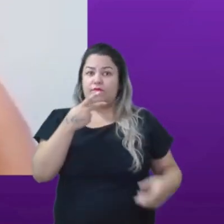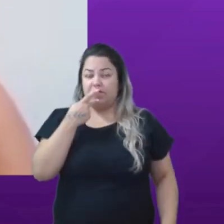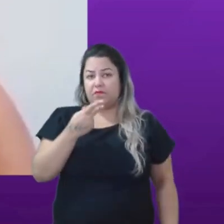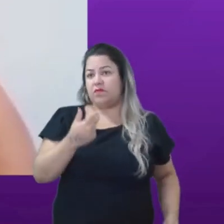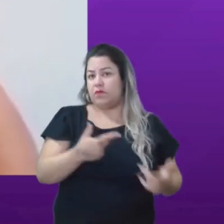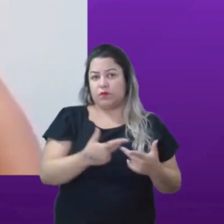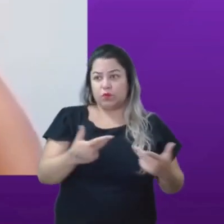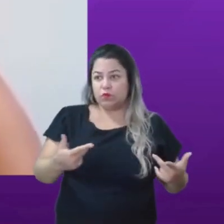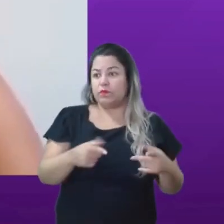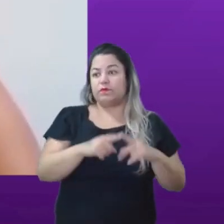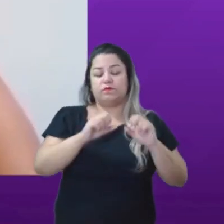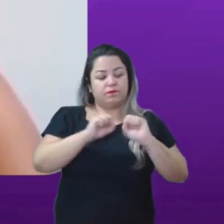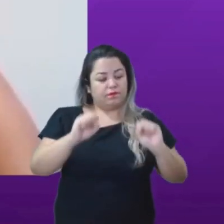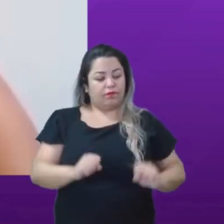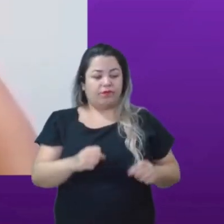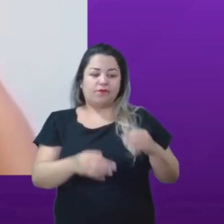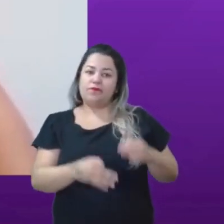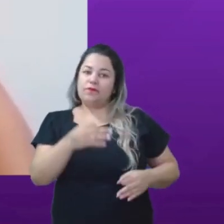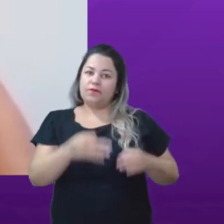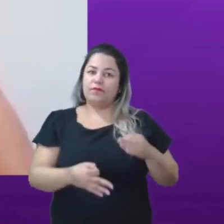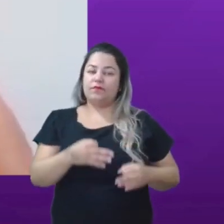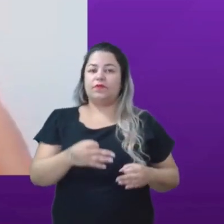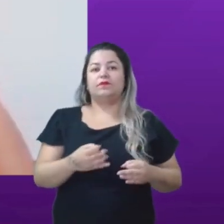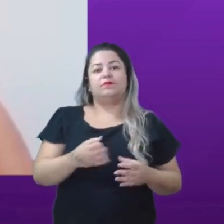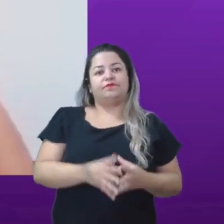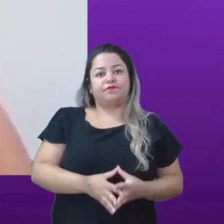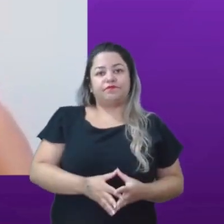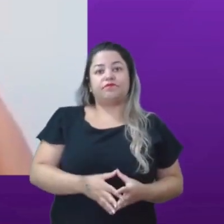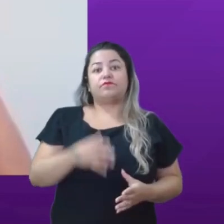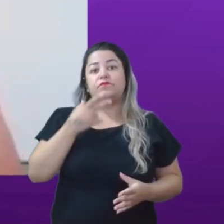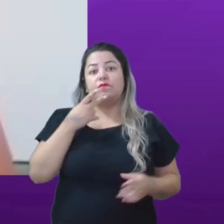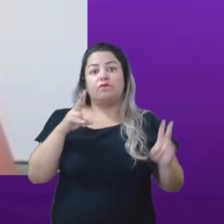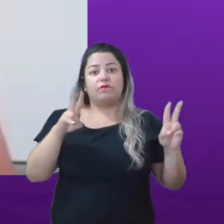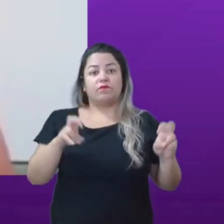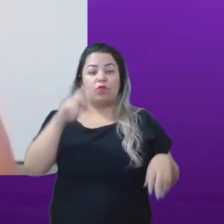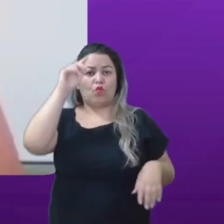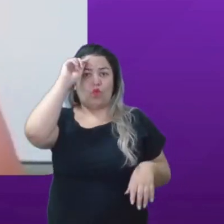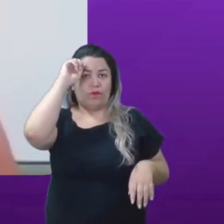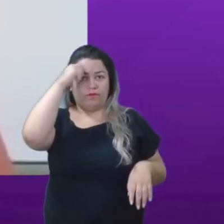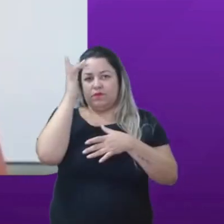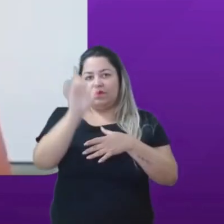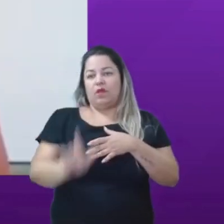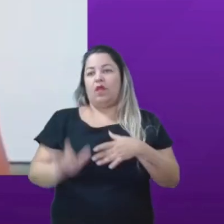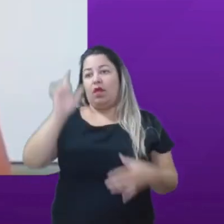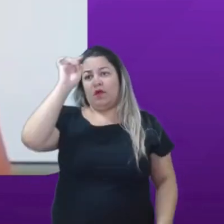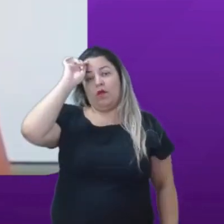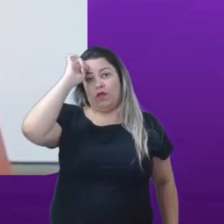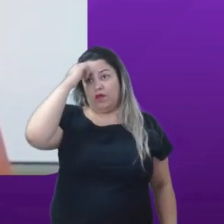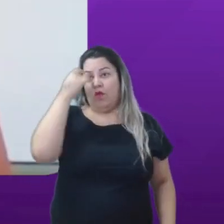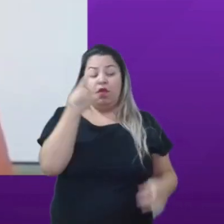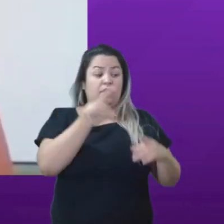né? Não dá para falar do sistema de justiça, não dá para falar sobre o sistema de segurança, sem falar sobre racismo institucional, estrutural. Que o racismo